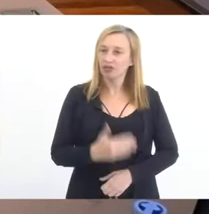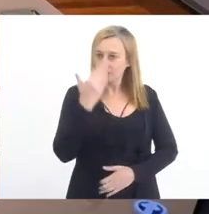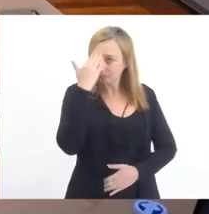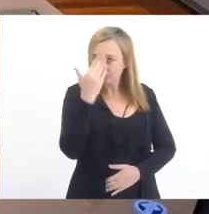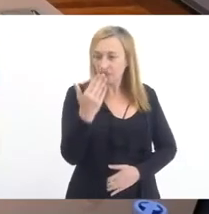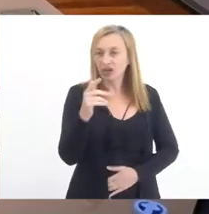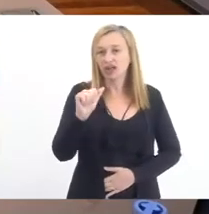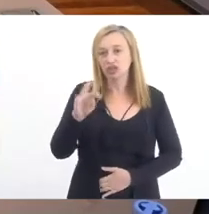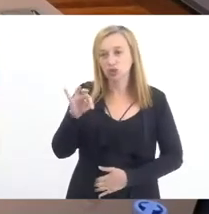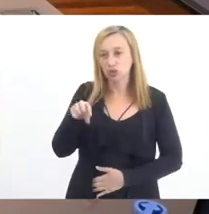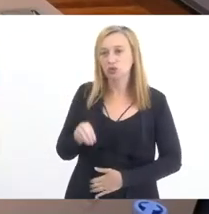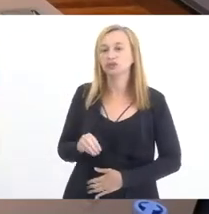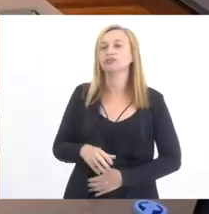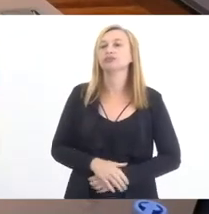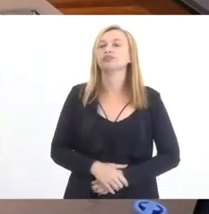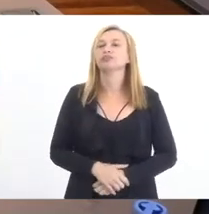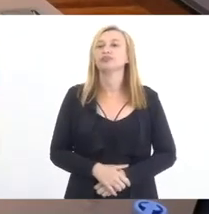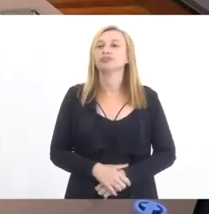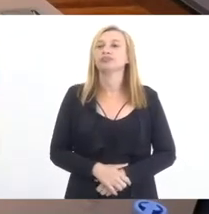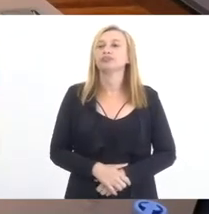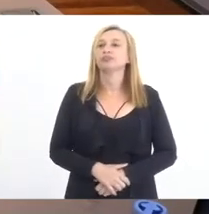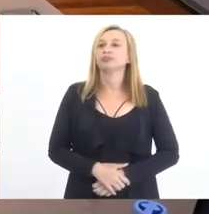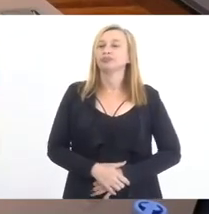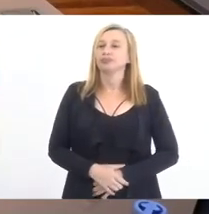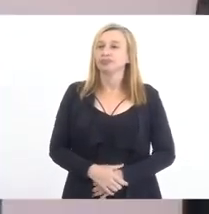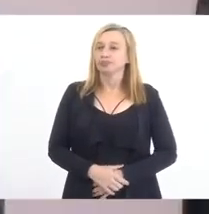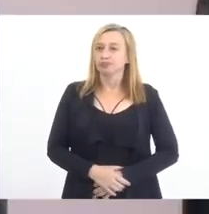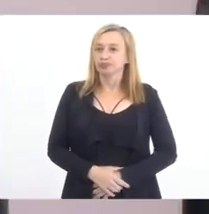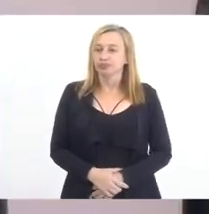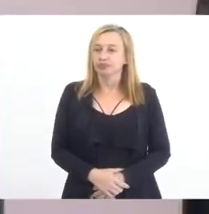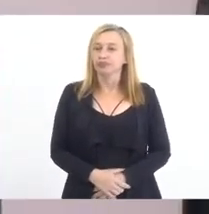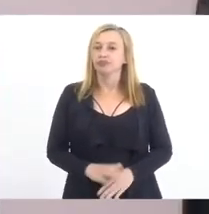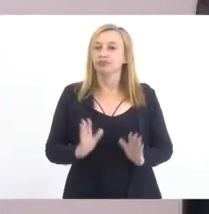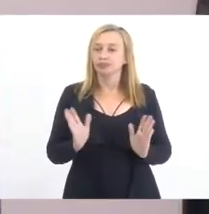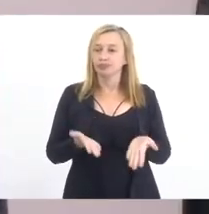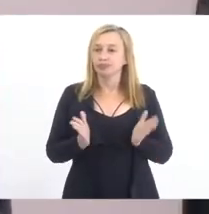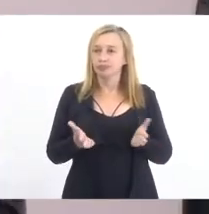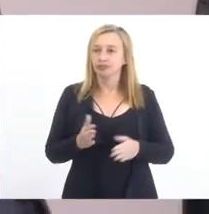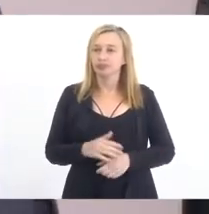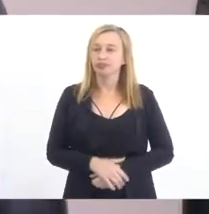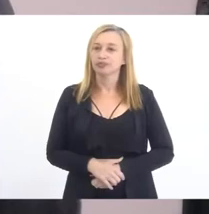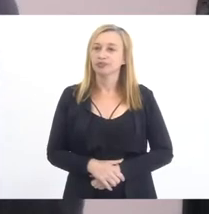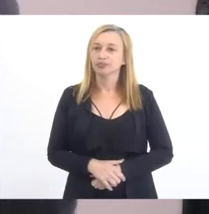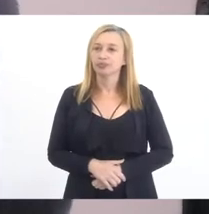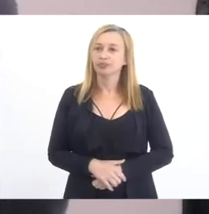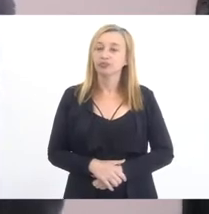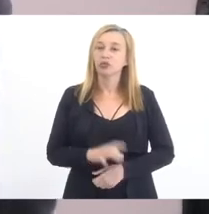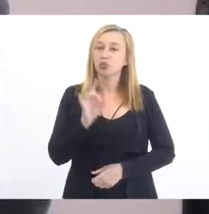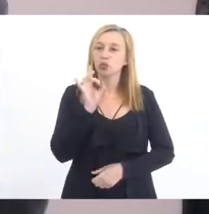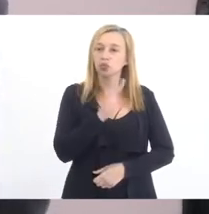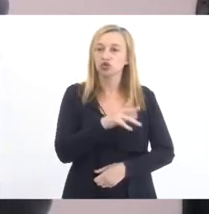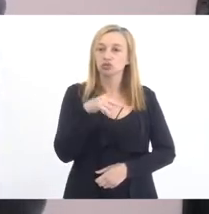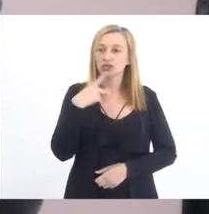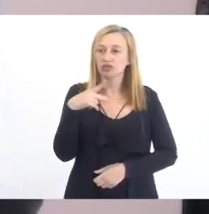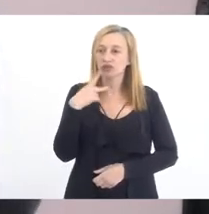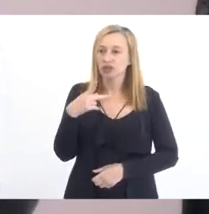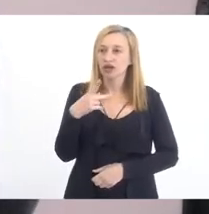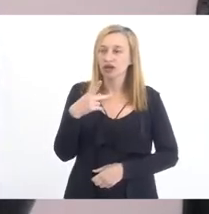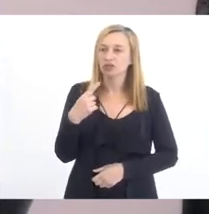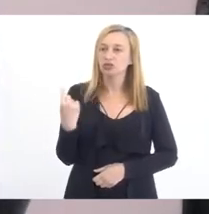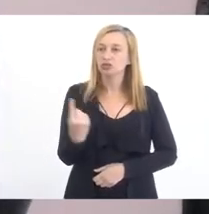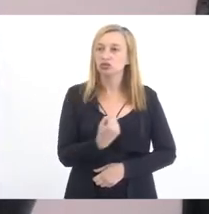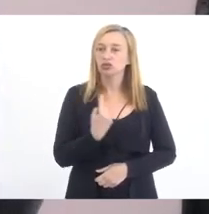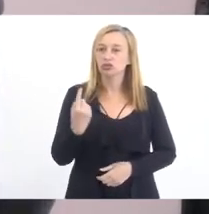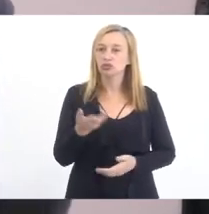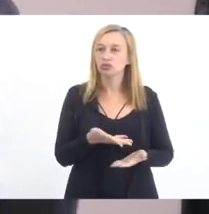Obrigado, Antônio. Obrigado também pela objetividade. Agora vamos aqui para a nossa última fala aqui dos nossos